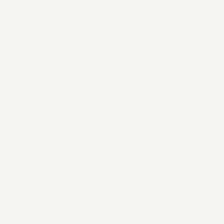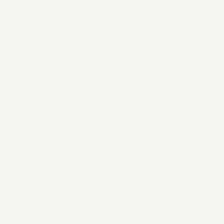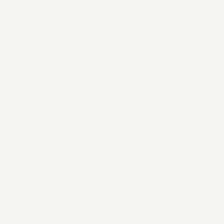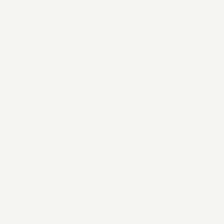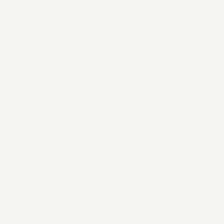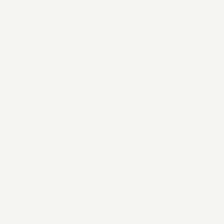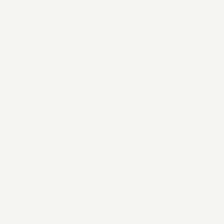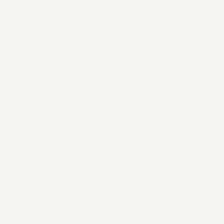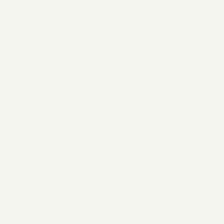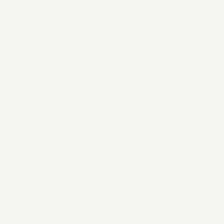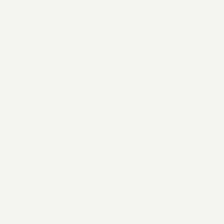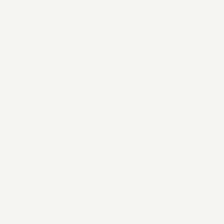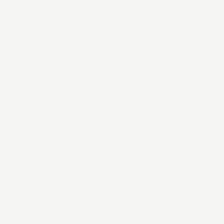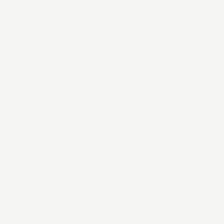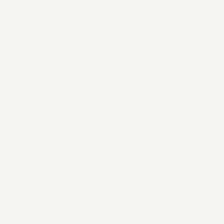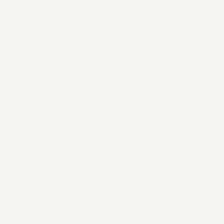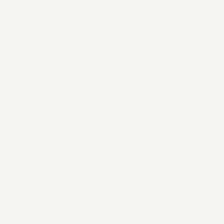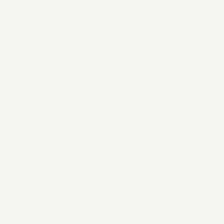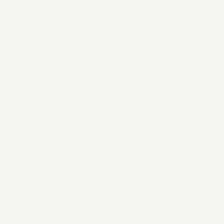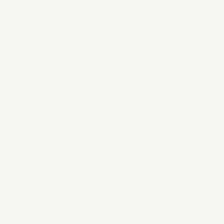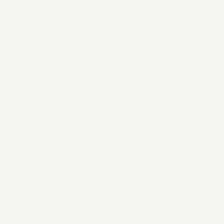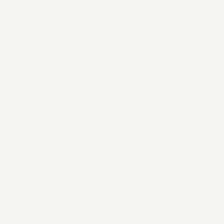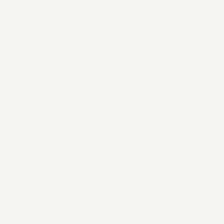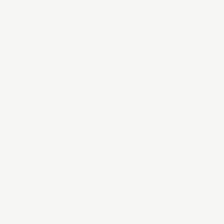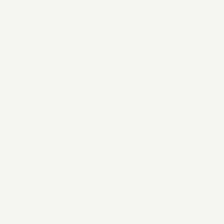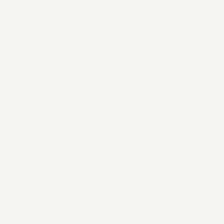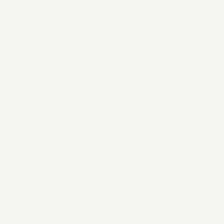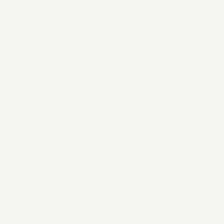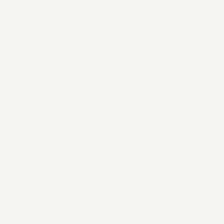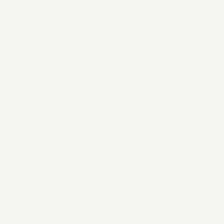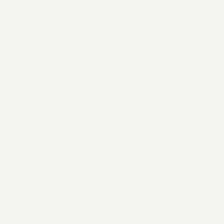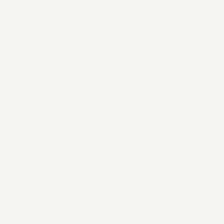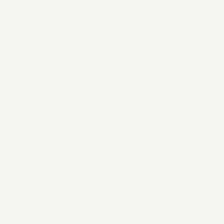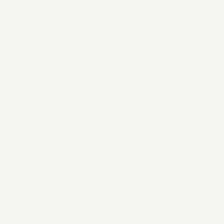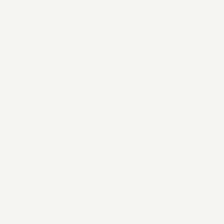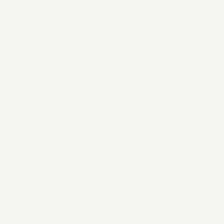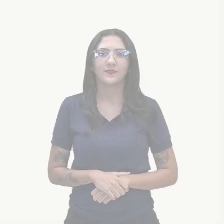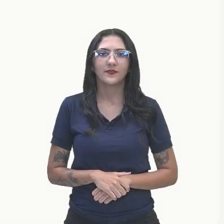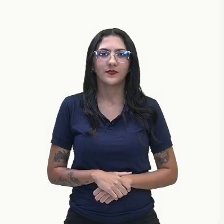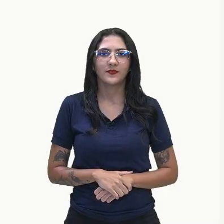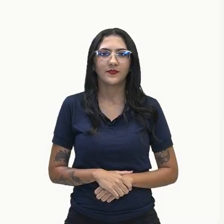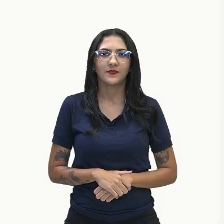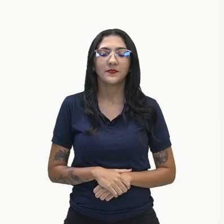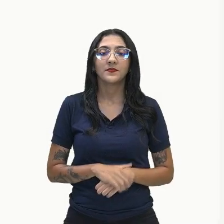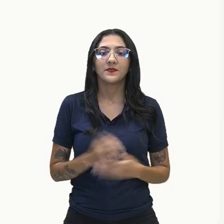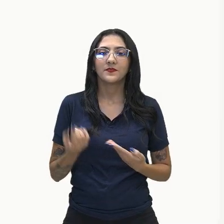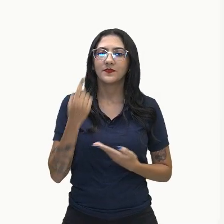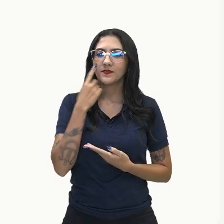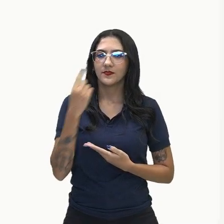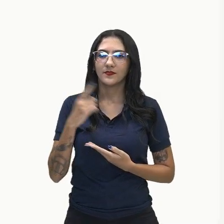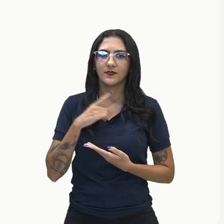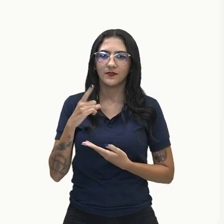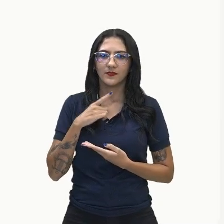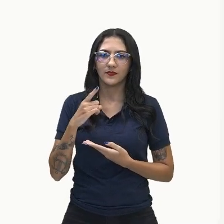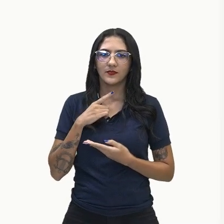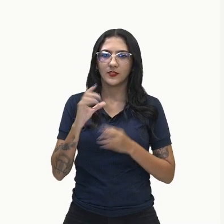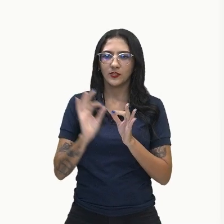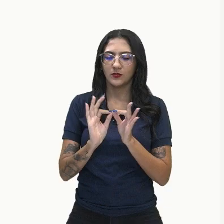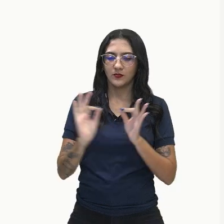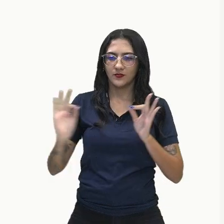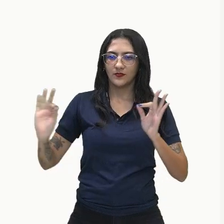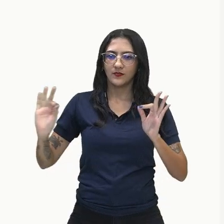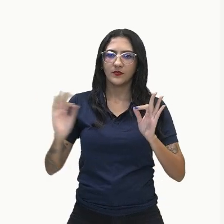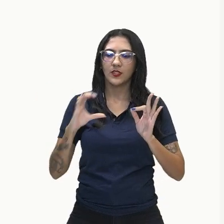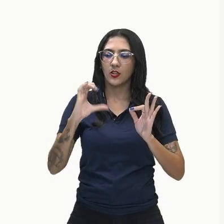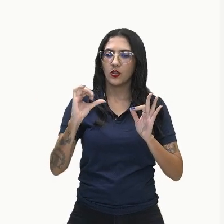metros, certo? A ponta da parte quebrada está a 9 metros da base. Ele está falando dessa medida